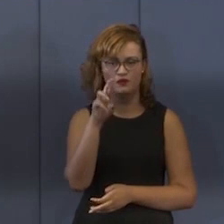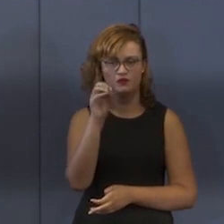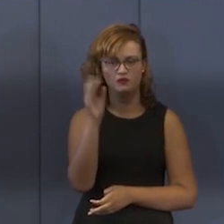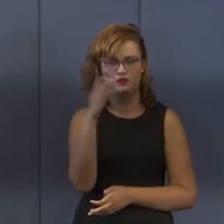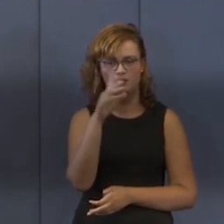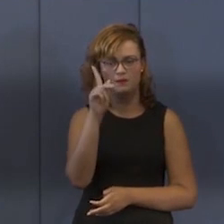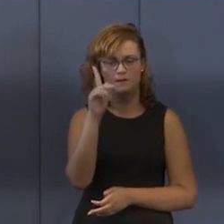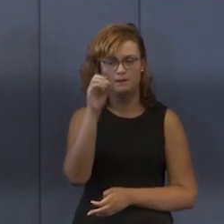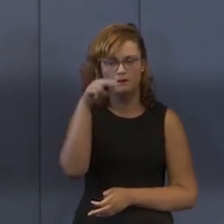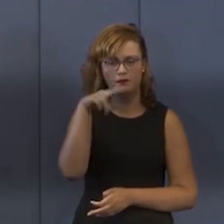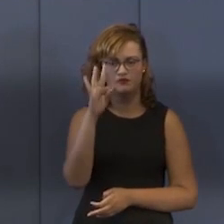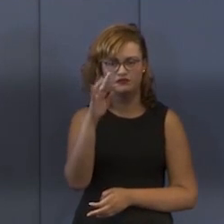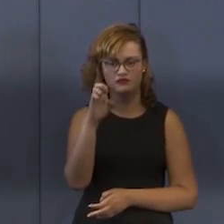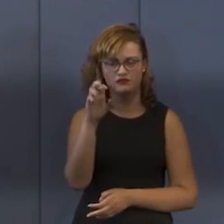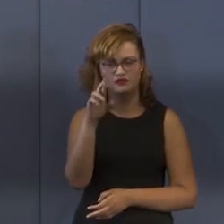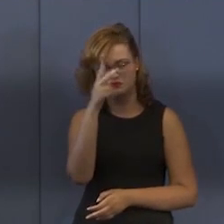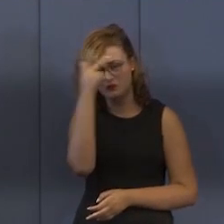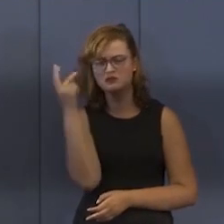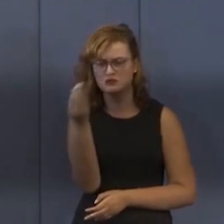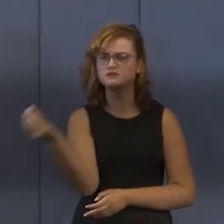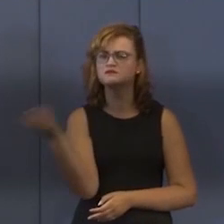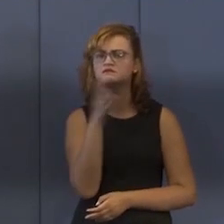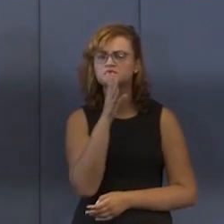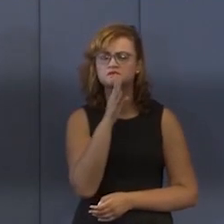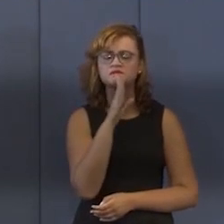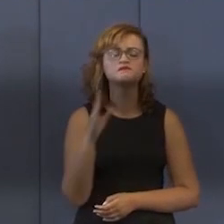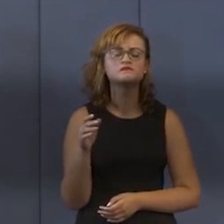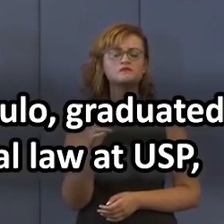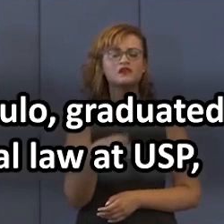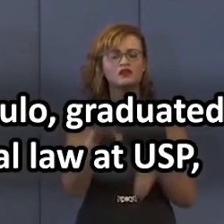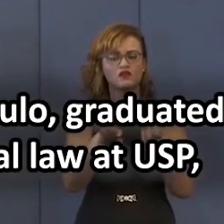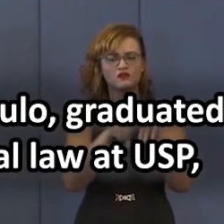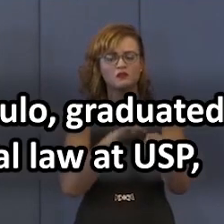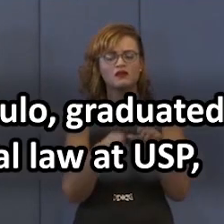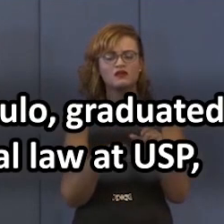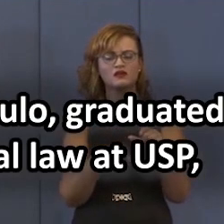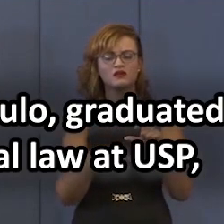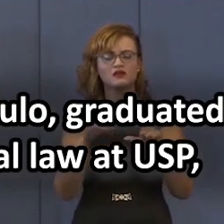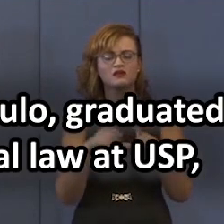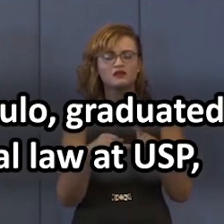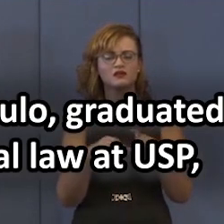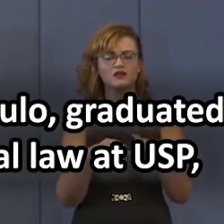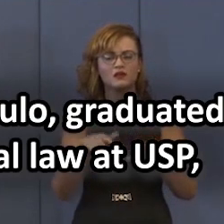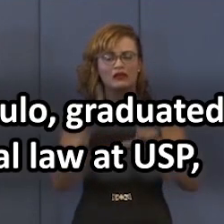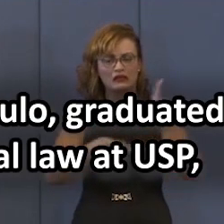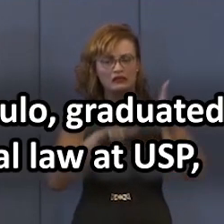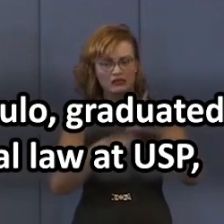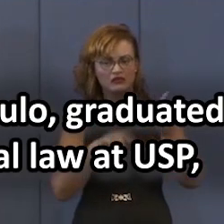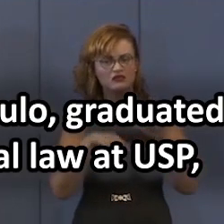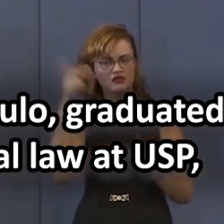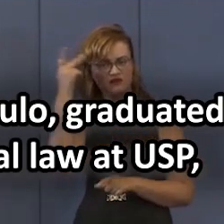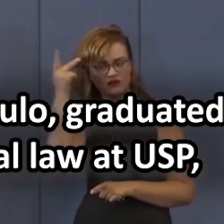Ele, obviamente, é muito conhecido, mas ele é graduado em Letras pela Universidade de São